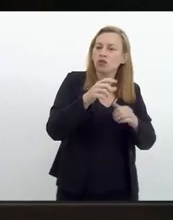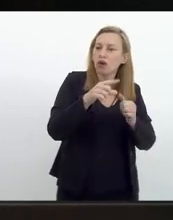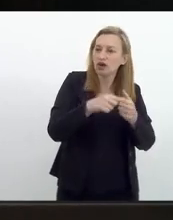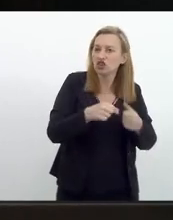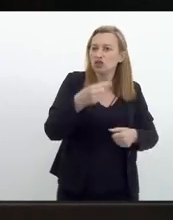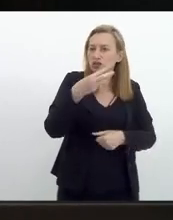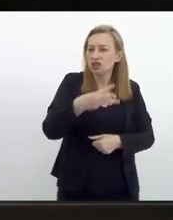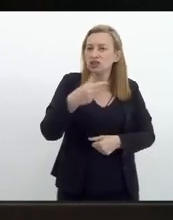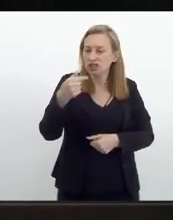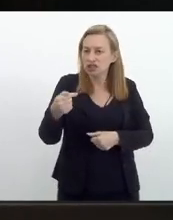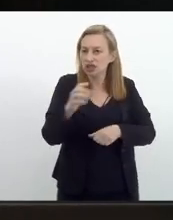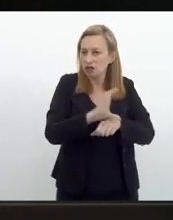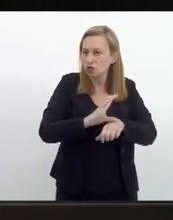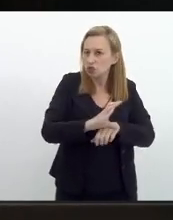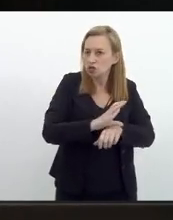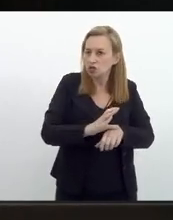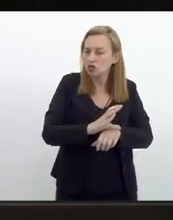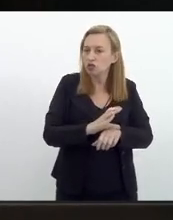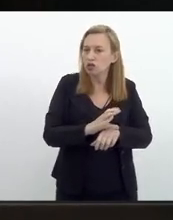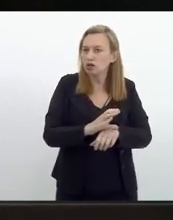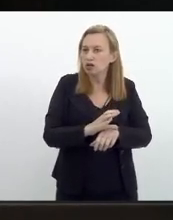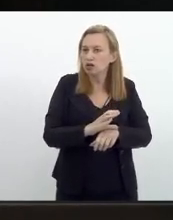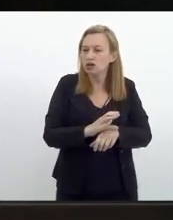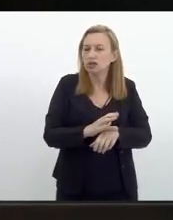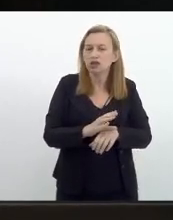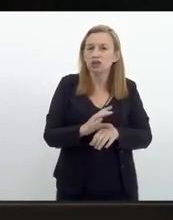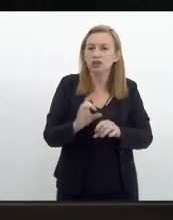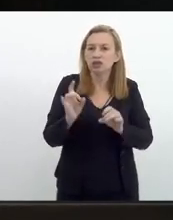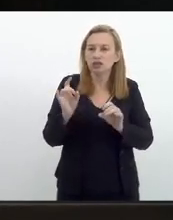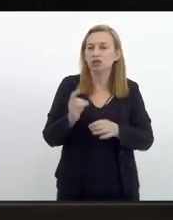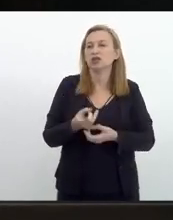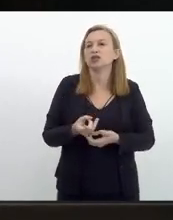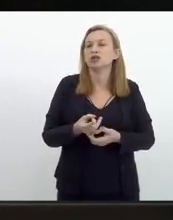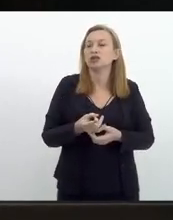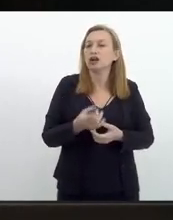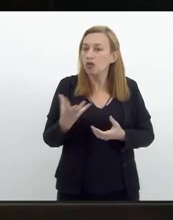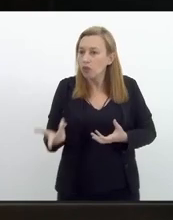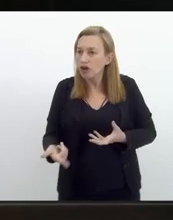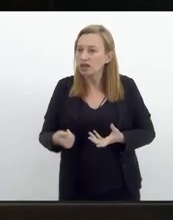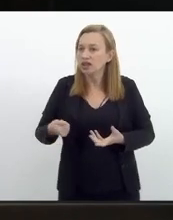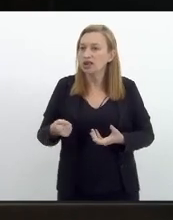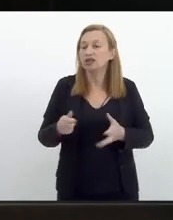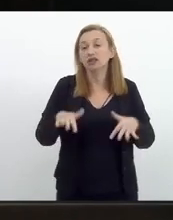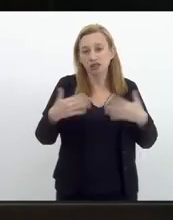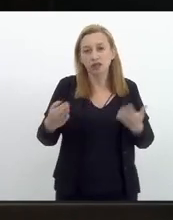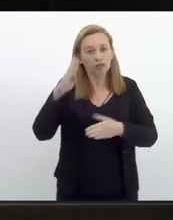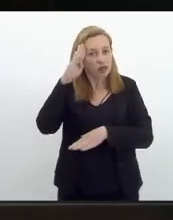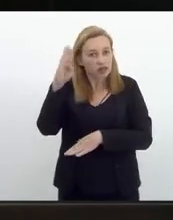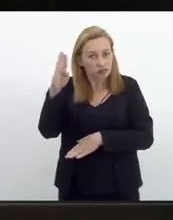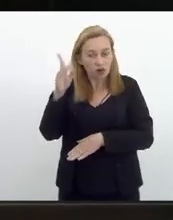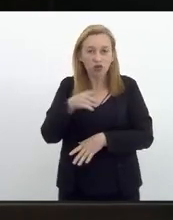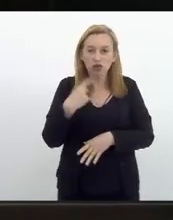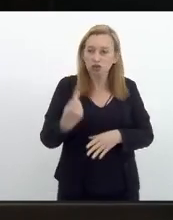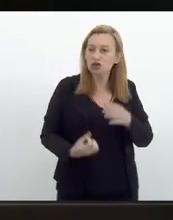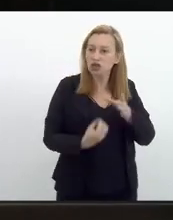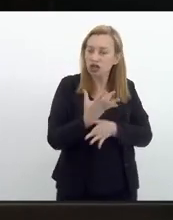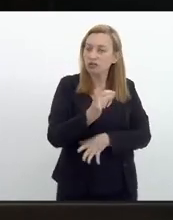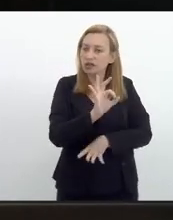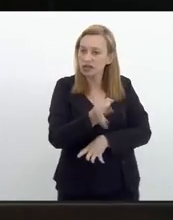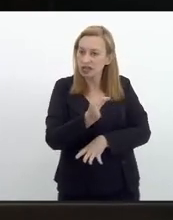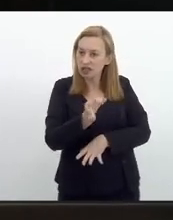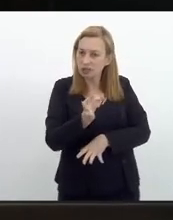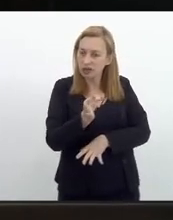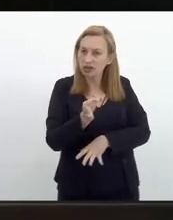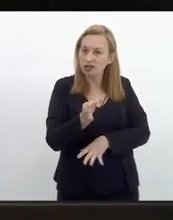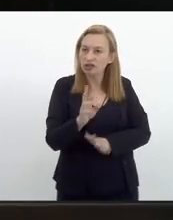mais especificamente ao princípio da especialidade da eficiência então é fundamental que a gente construa de fato esses critérios